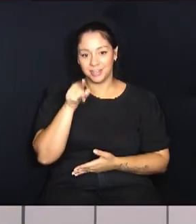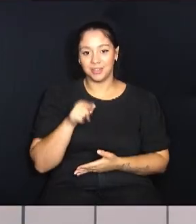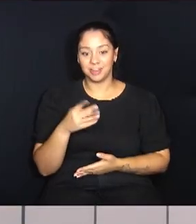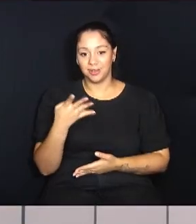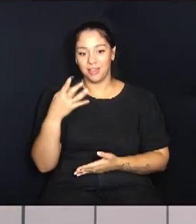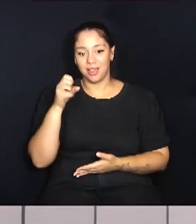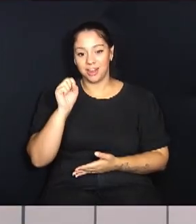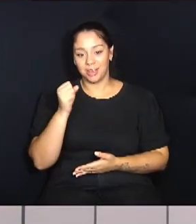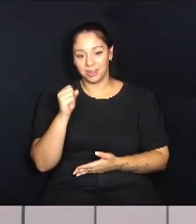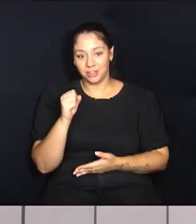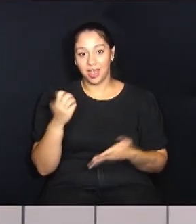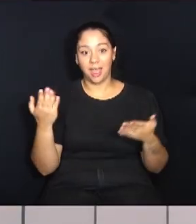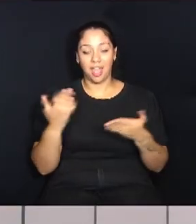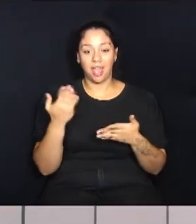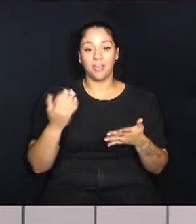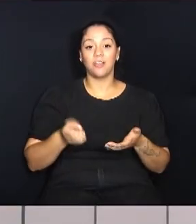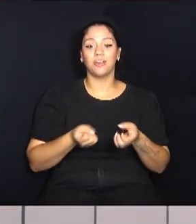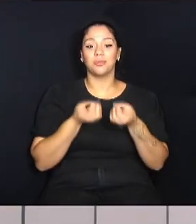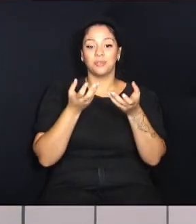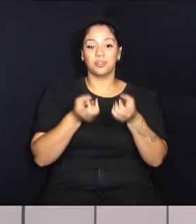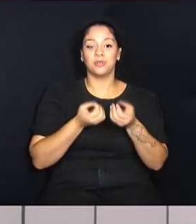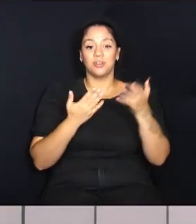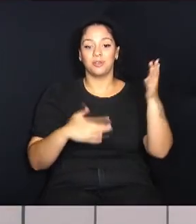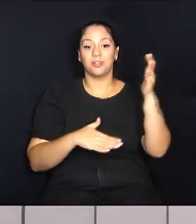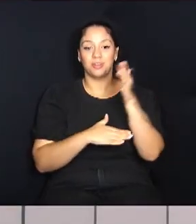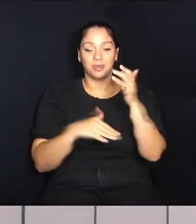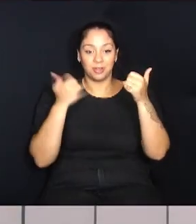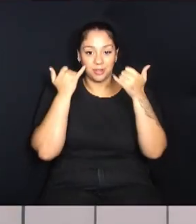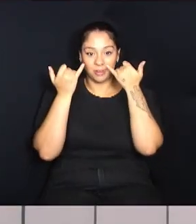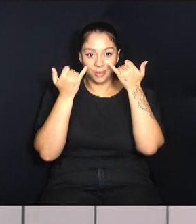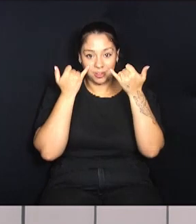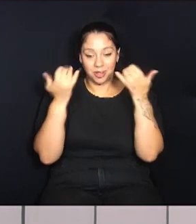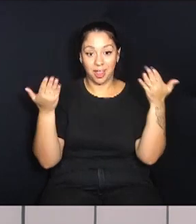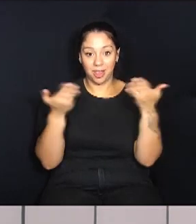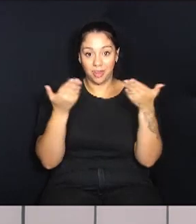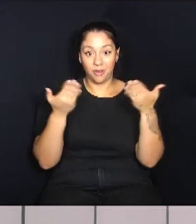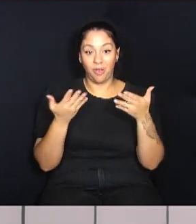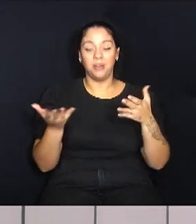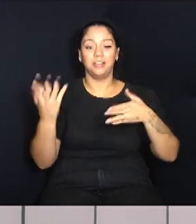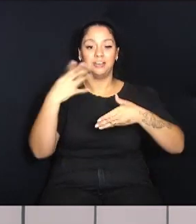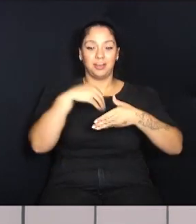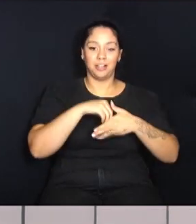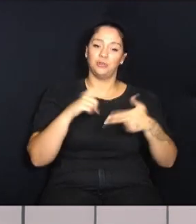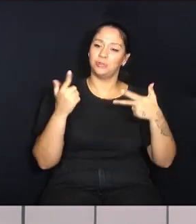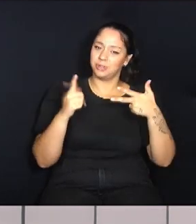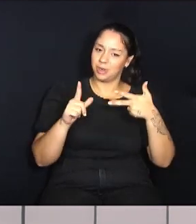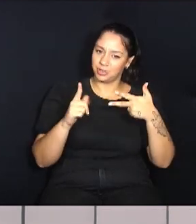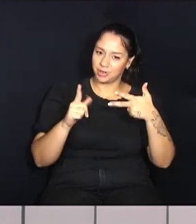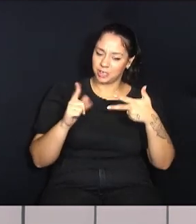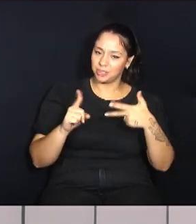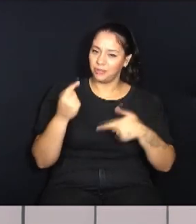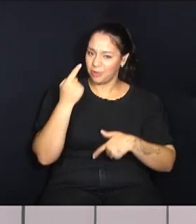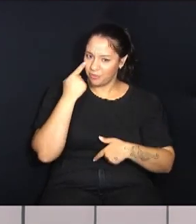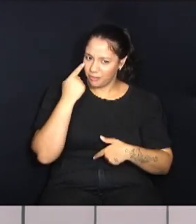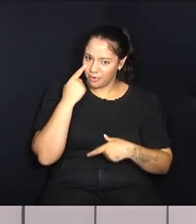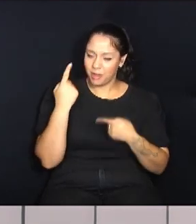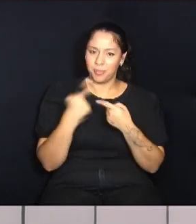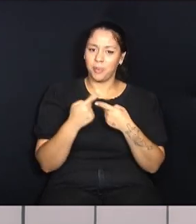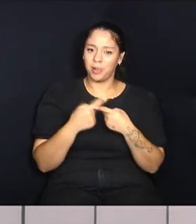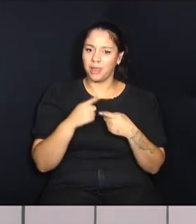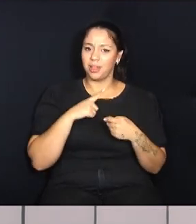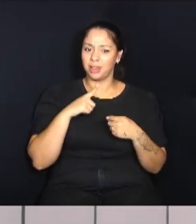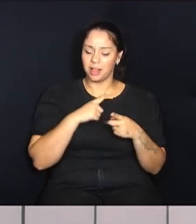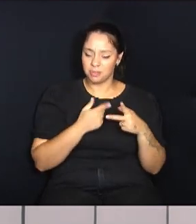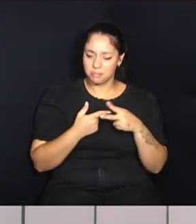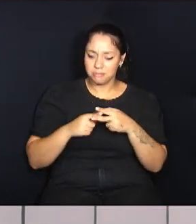Das notícias da metrópole de Campinas, a gente passa para as notícias do Legislativo, porque olha só, hein, por conta da revitalização que